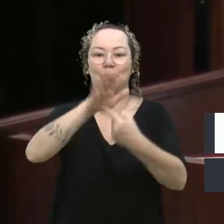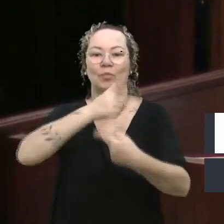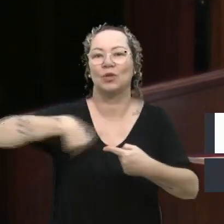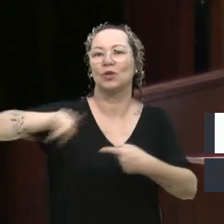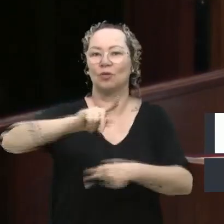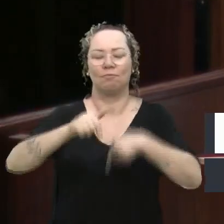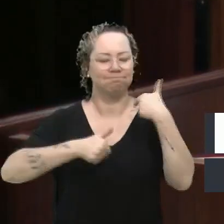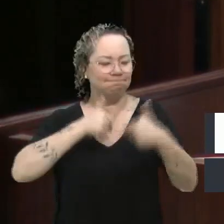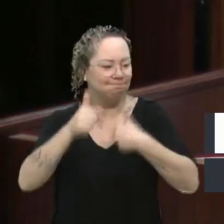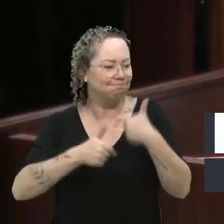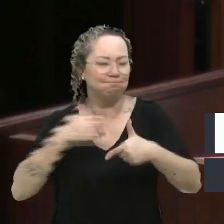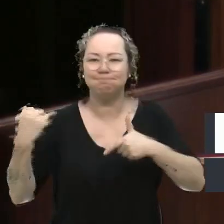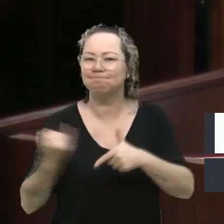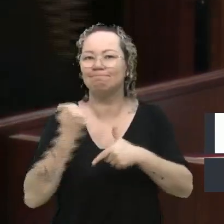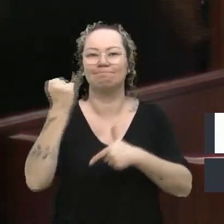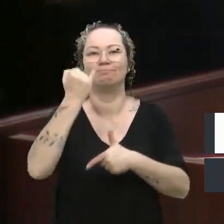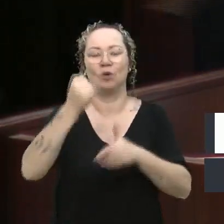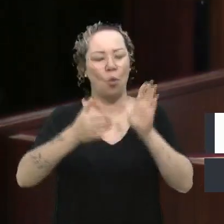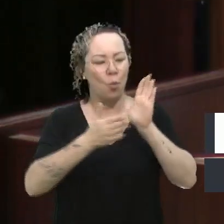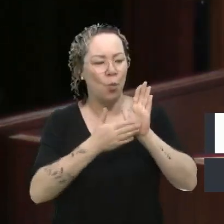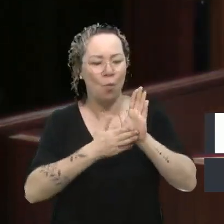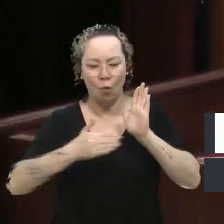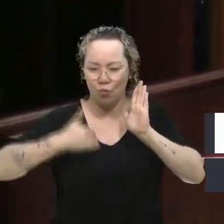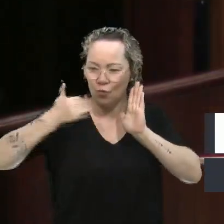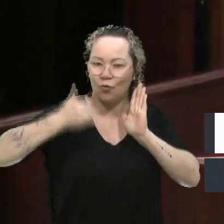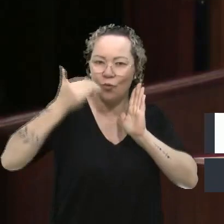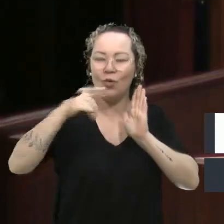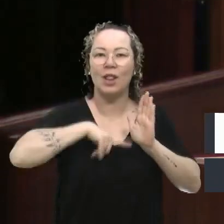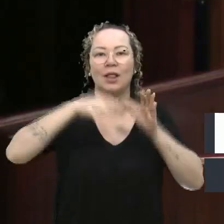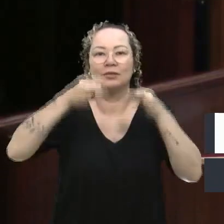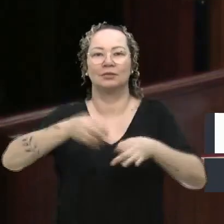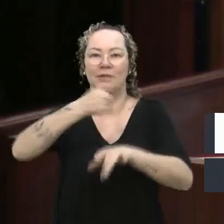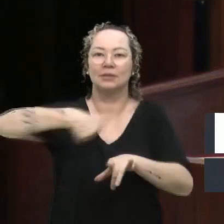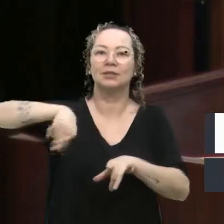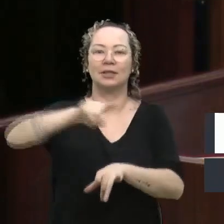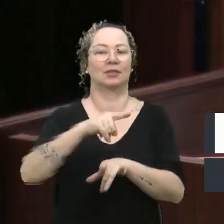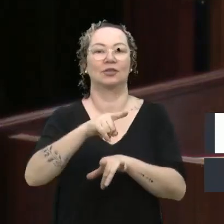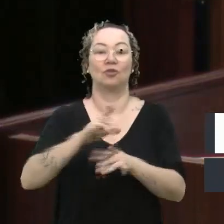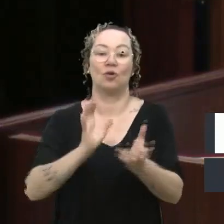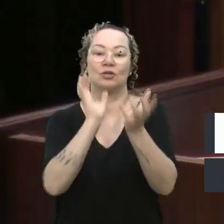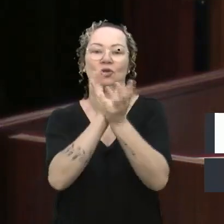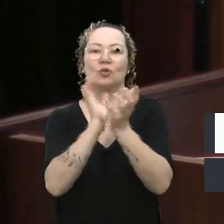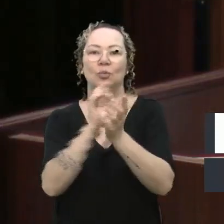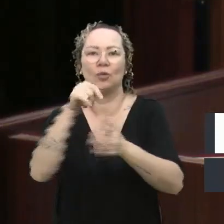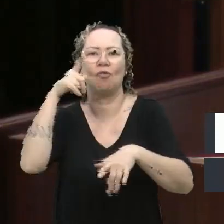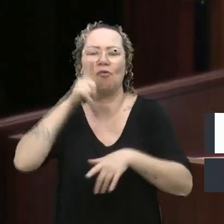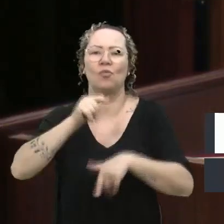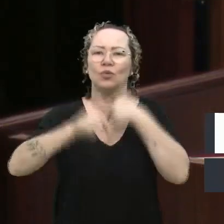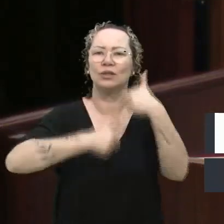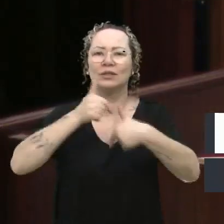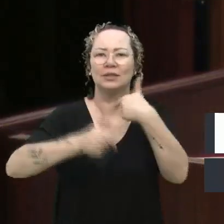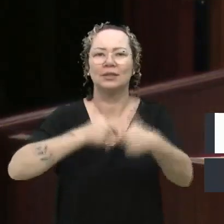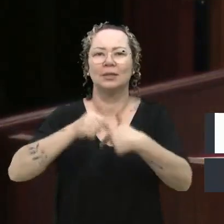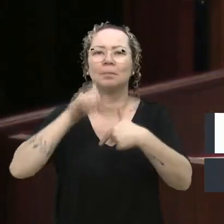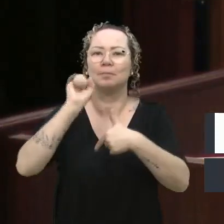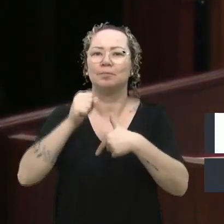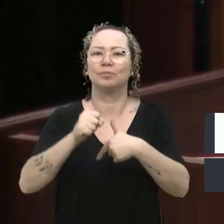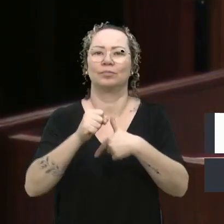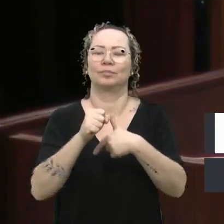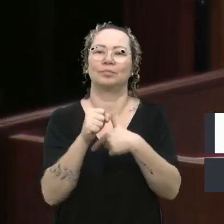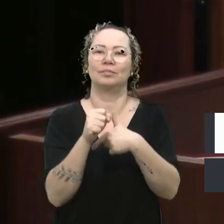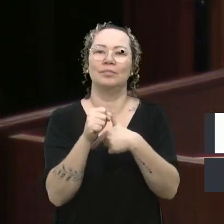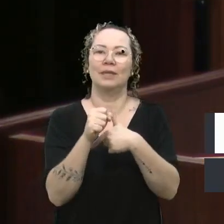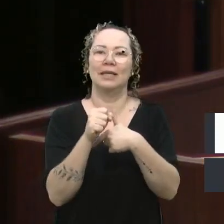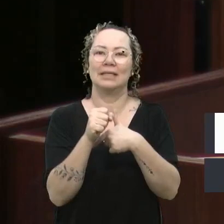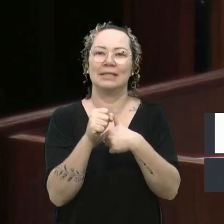nossas propostas. E eu tenho certeza que nós, enquanto frente parlamentar, a gente conseguiu trabalhar um pedacinho